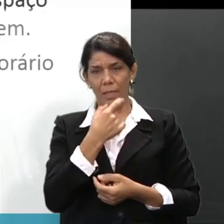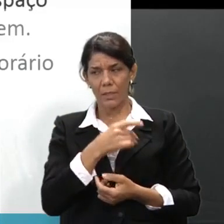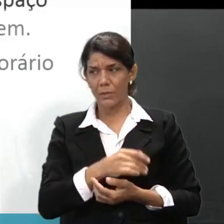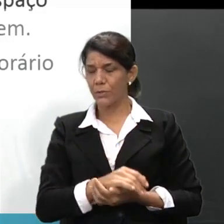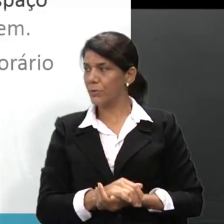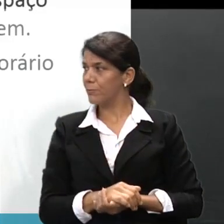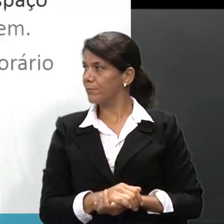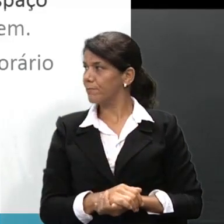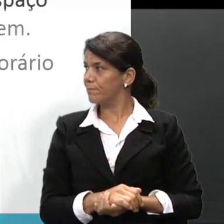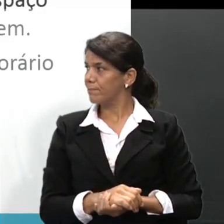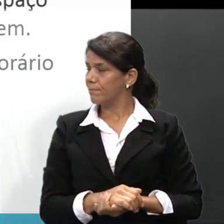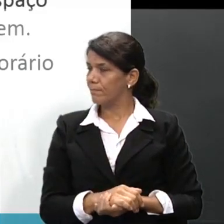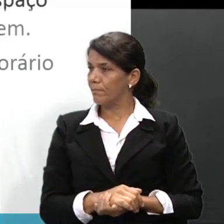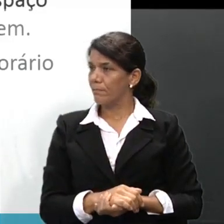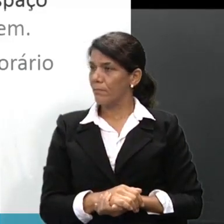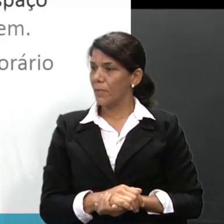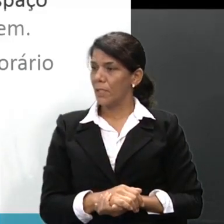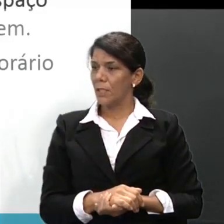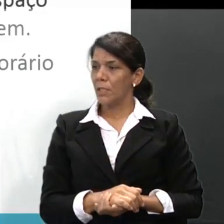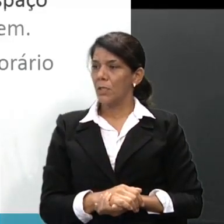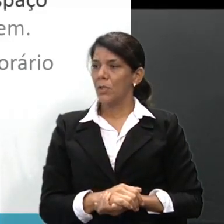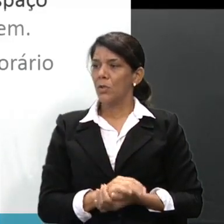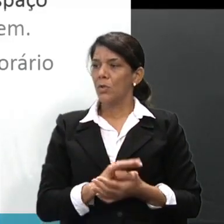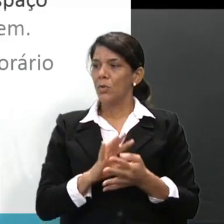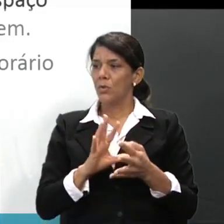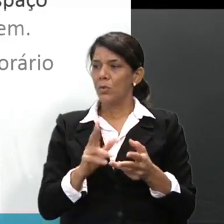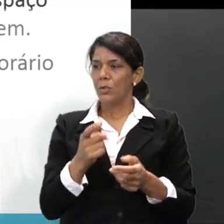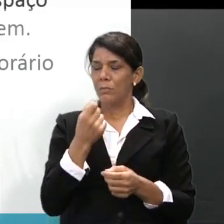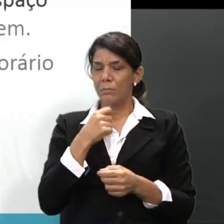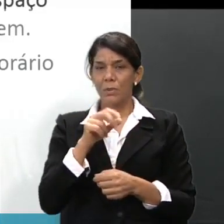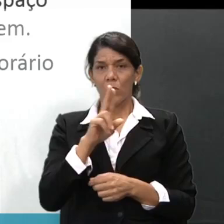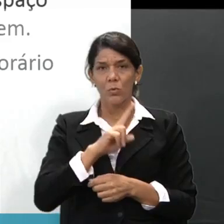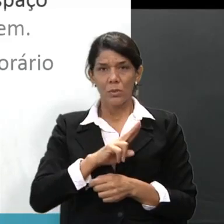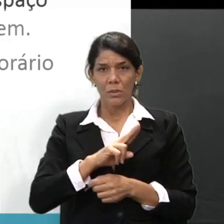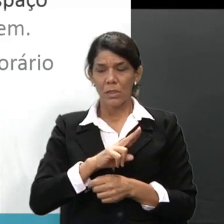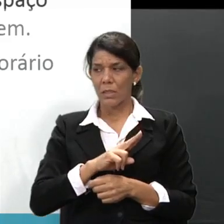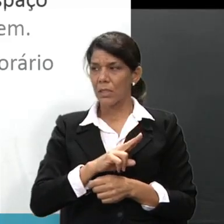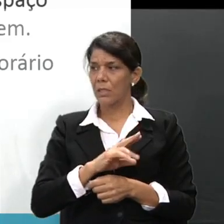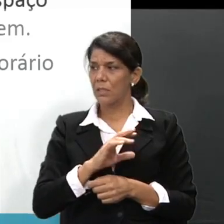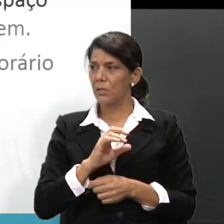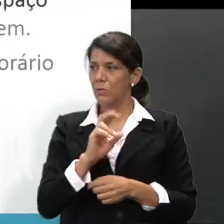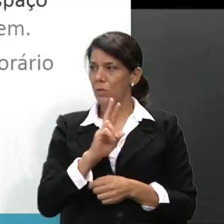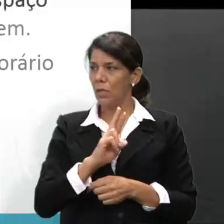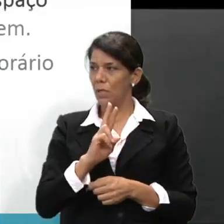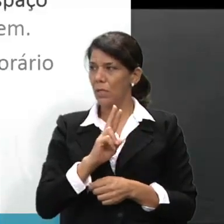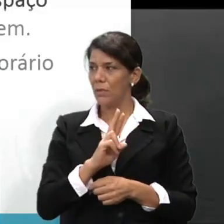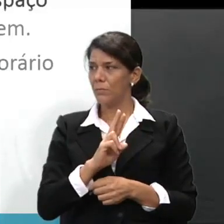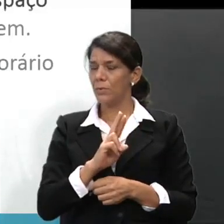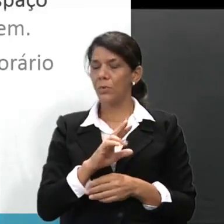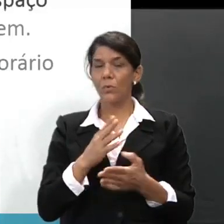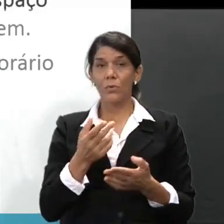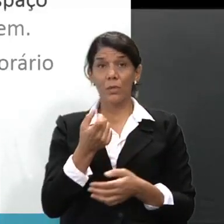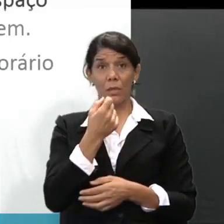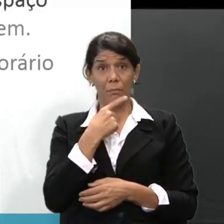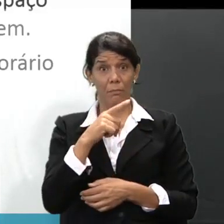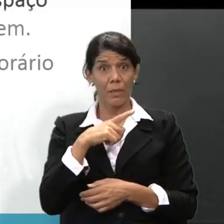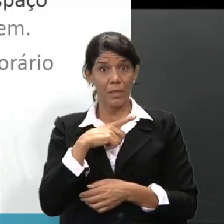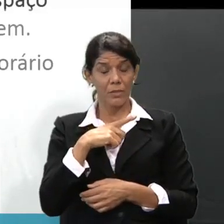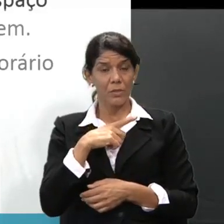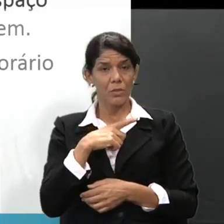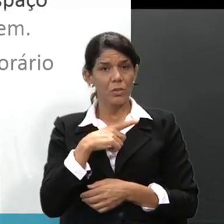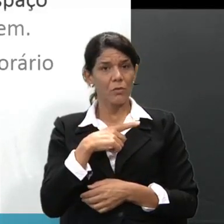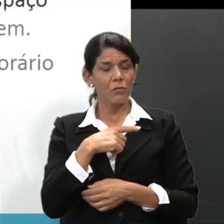medicamentos. Todo medicamento deve ser checado imediatamente após sua administração. Quando o medicamento não